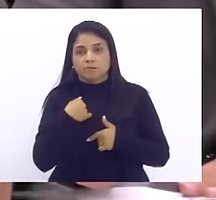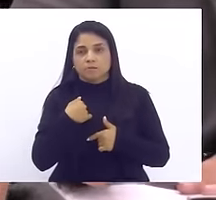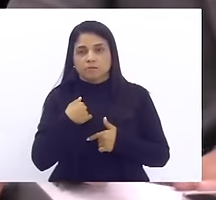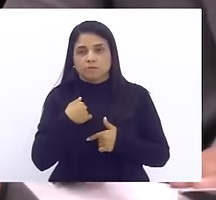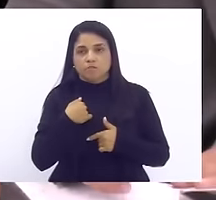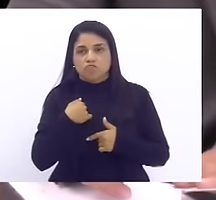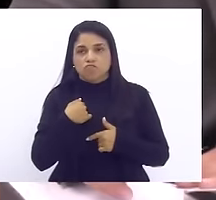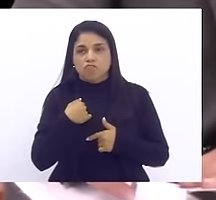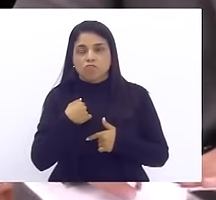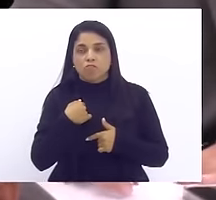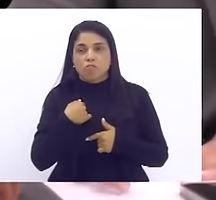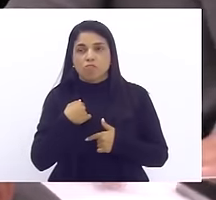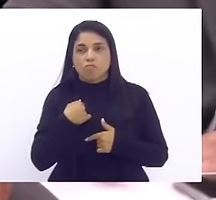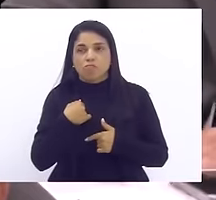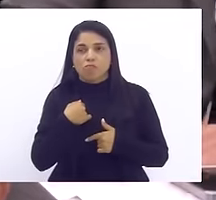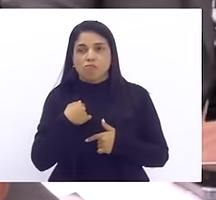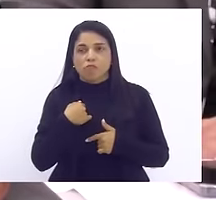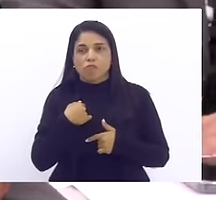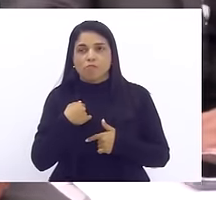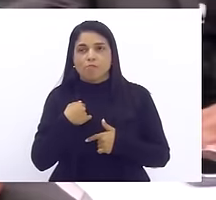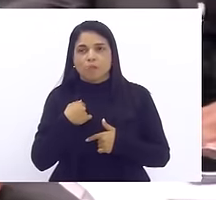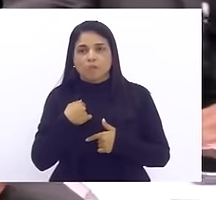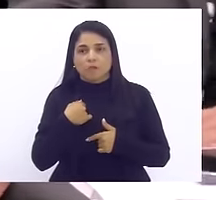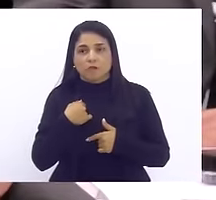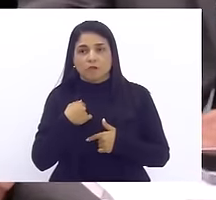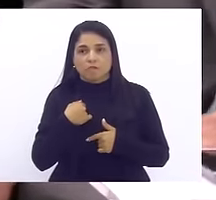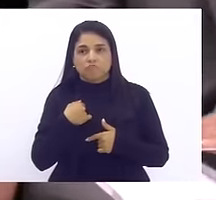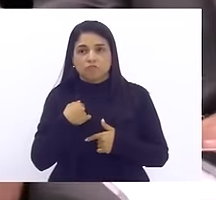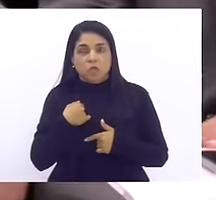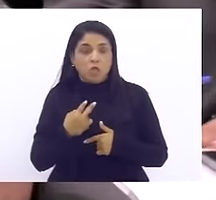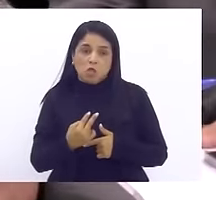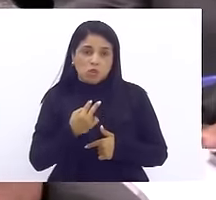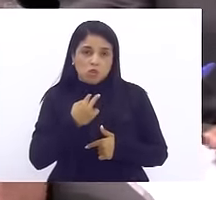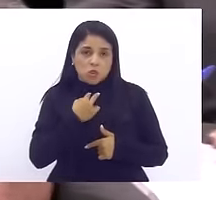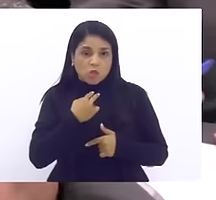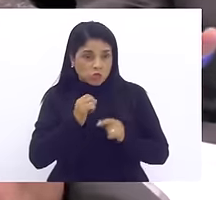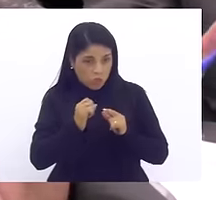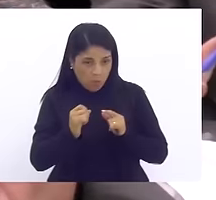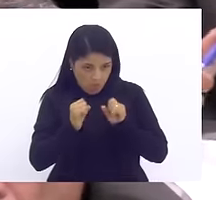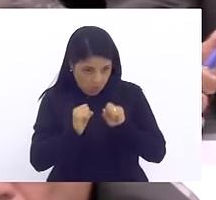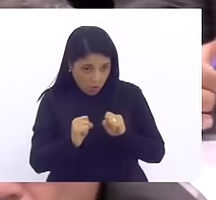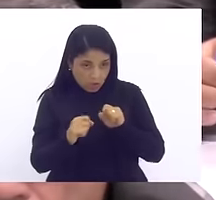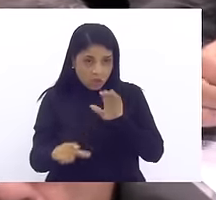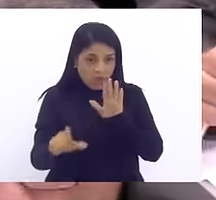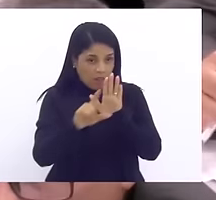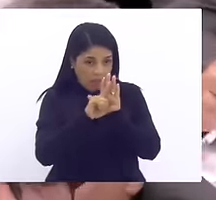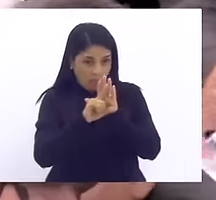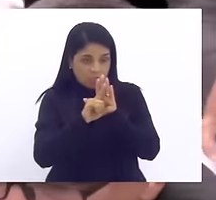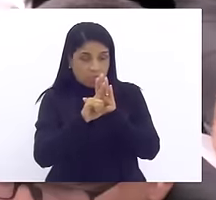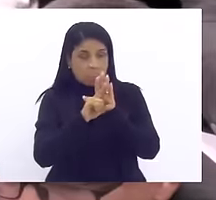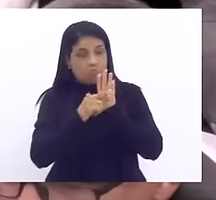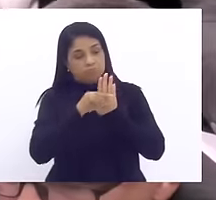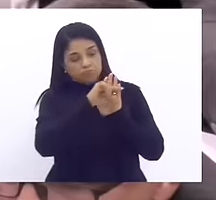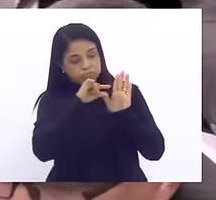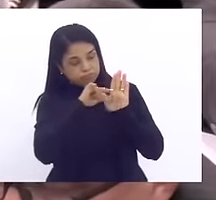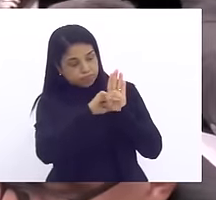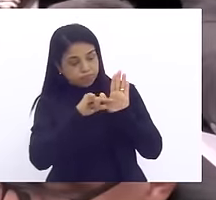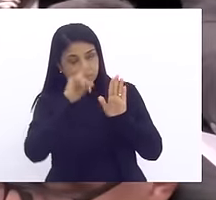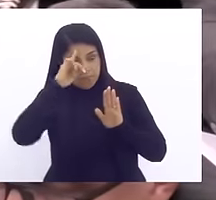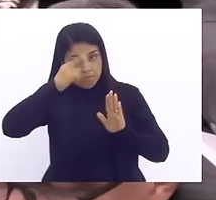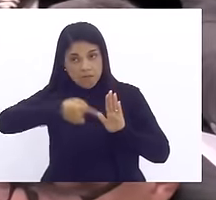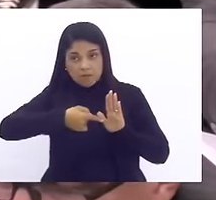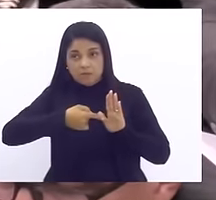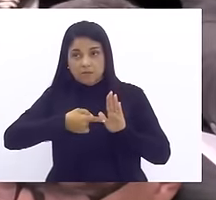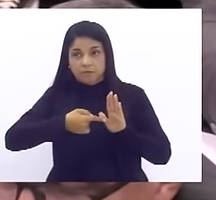melhor juízo é ele só pode fazer aquilo que ele determina Enfiar se há eu te conheço se a lei que